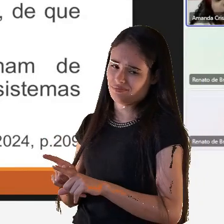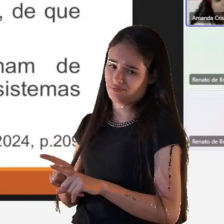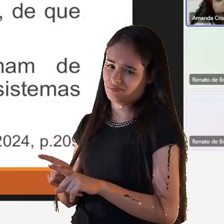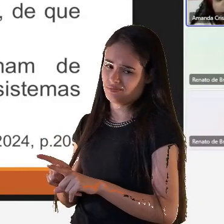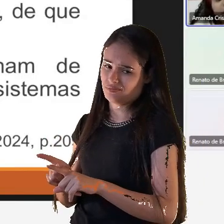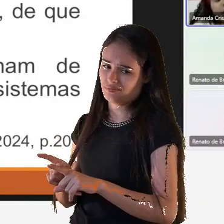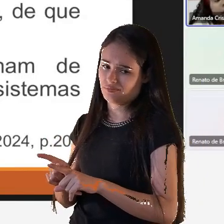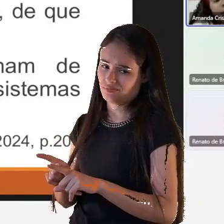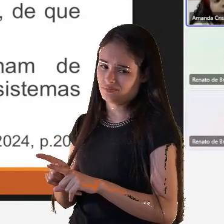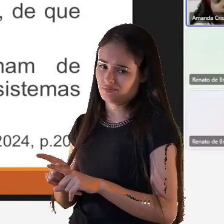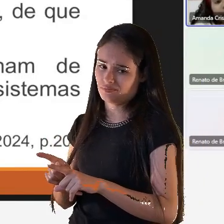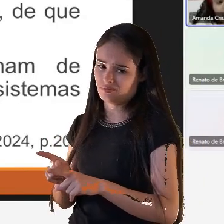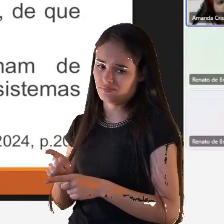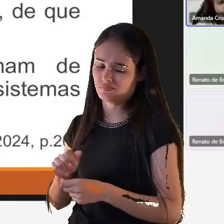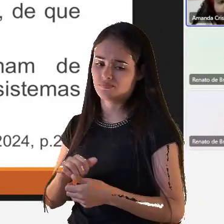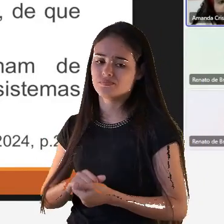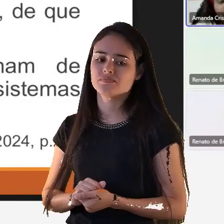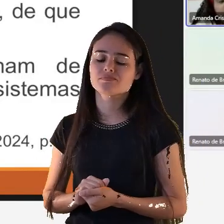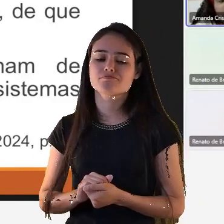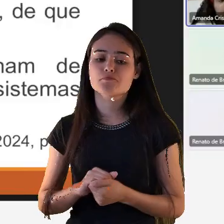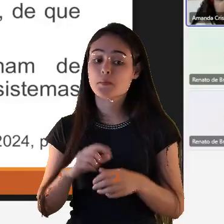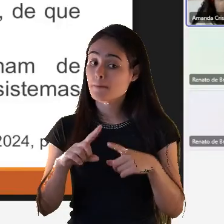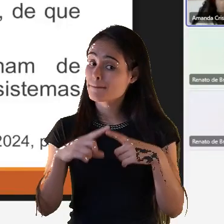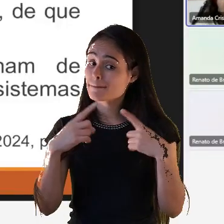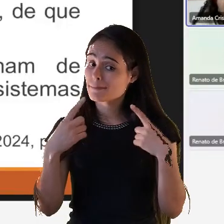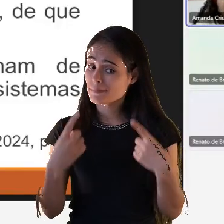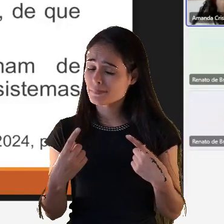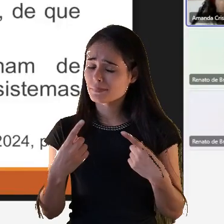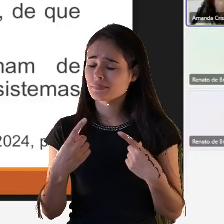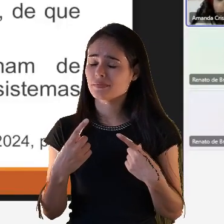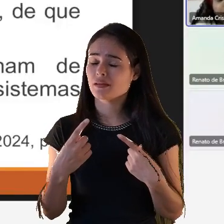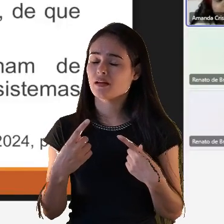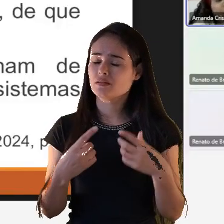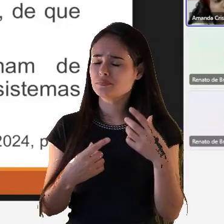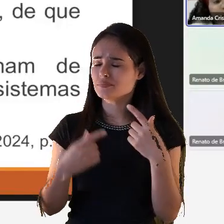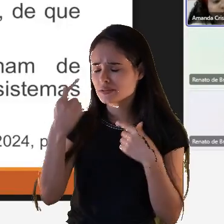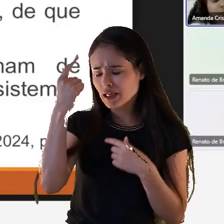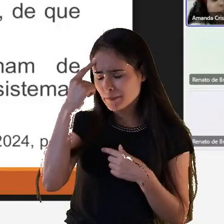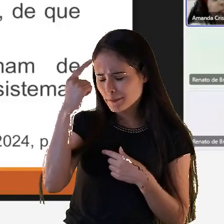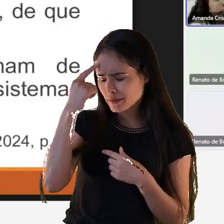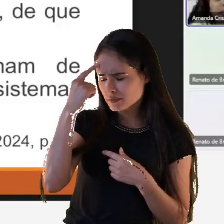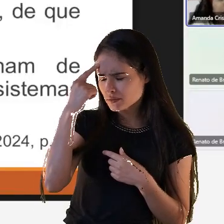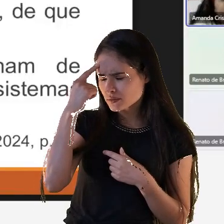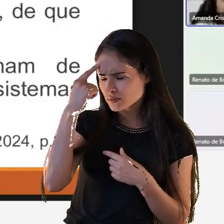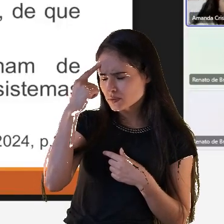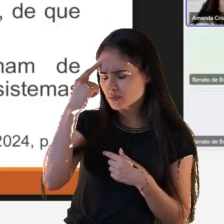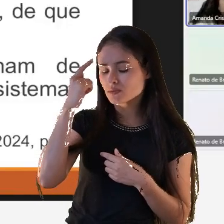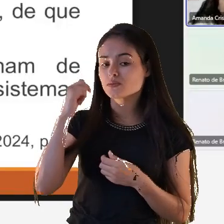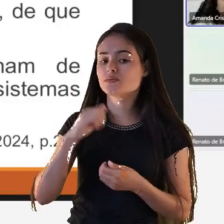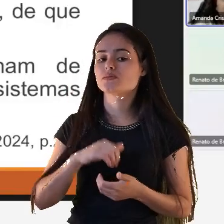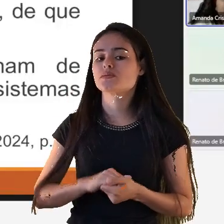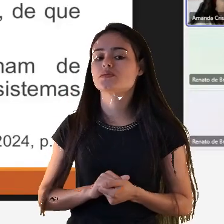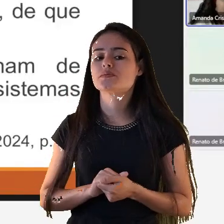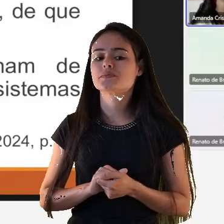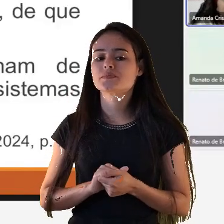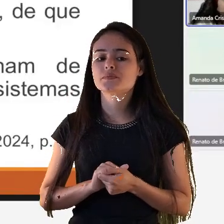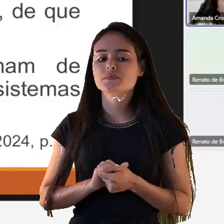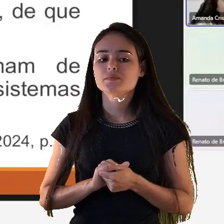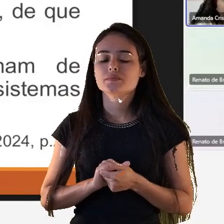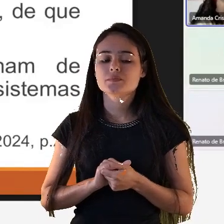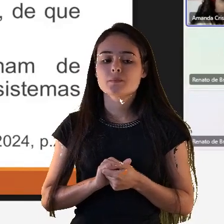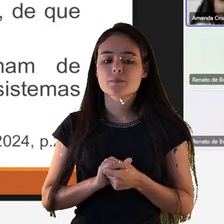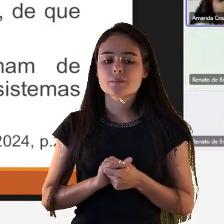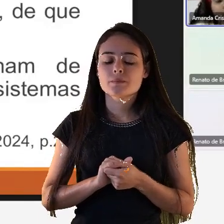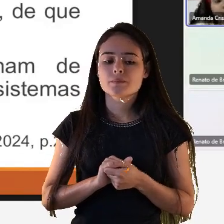uma das perversidades assim mais fortes em relação nessa